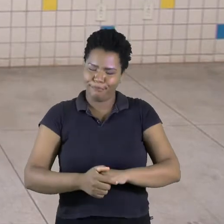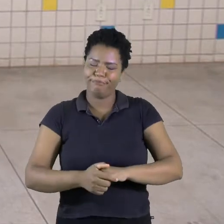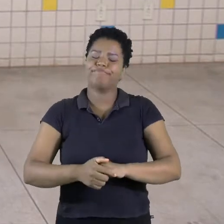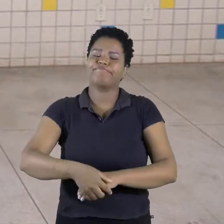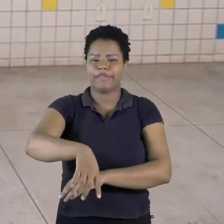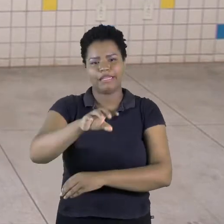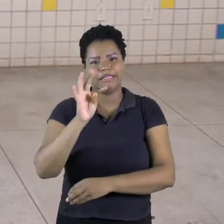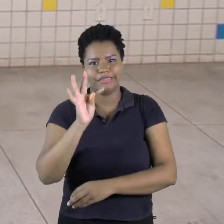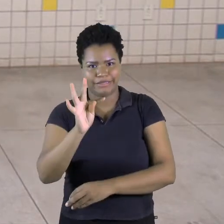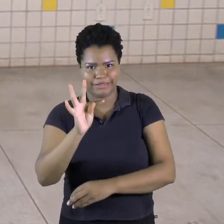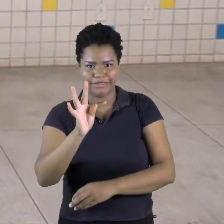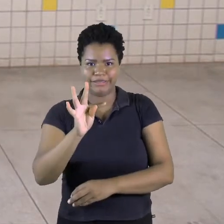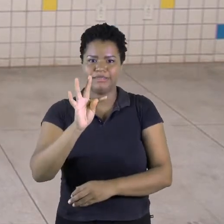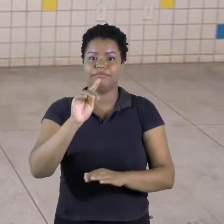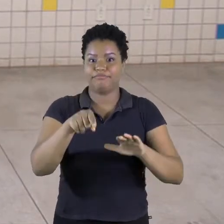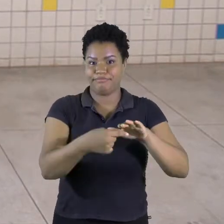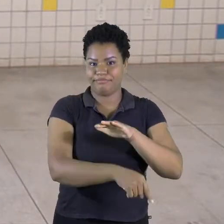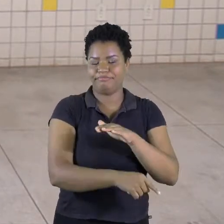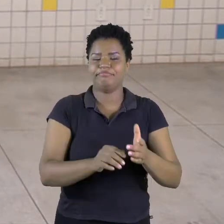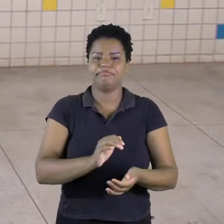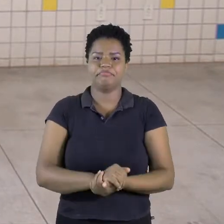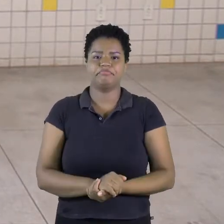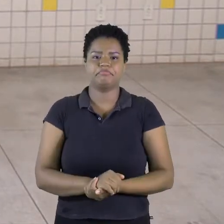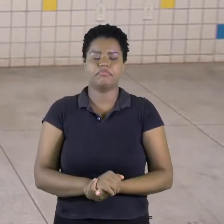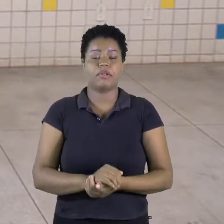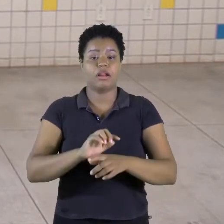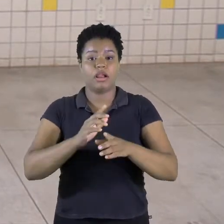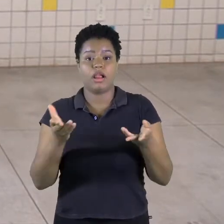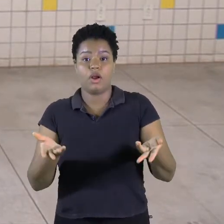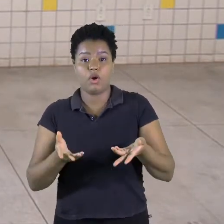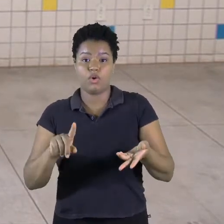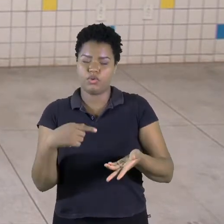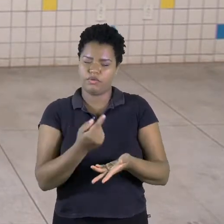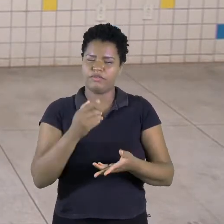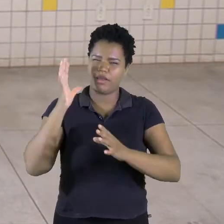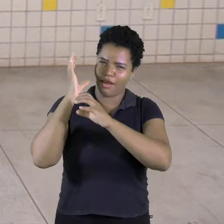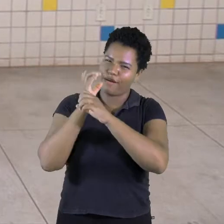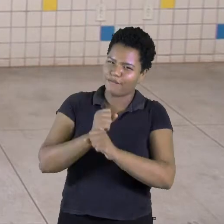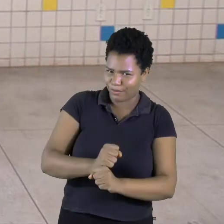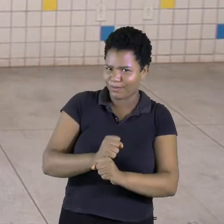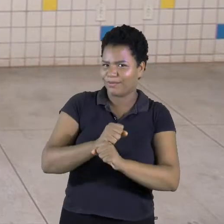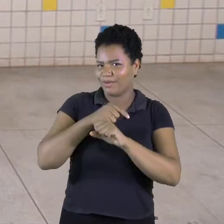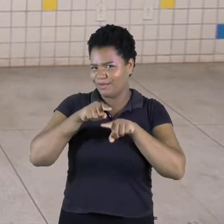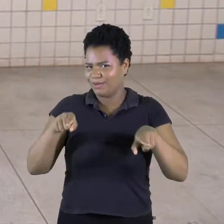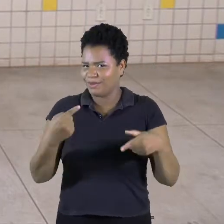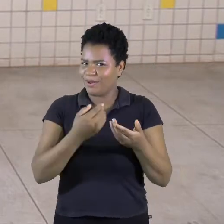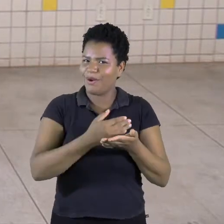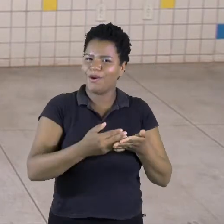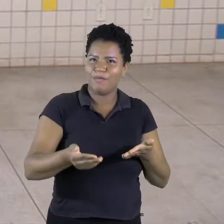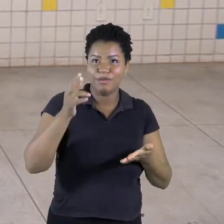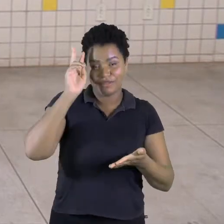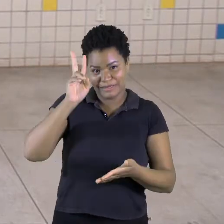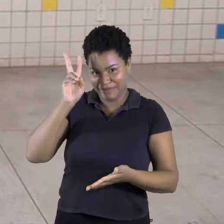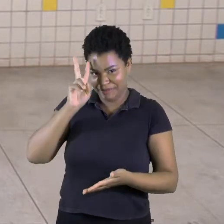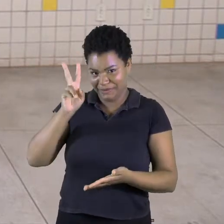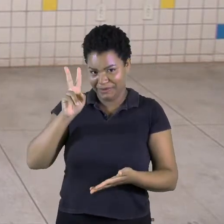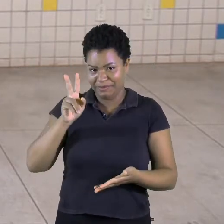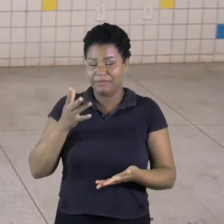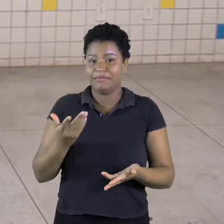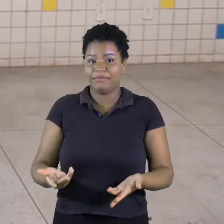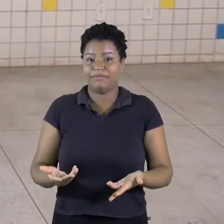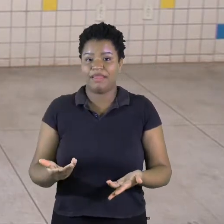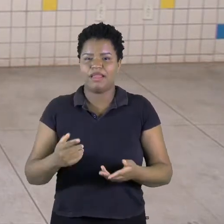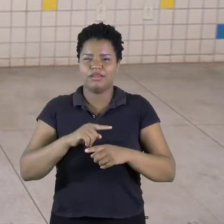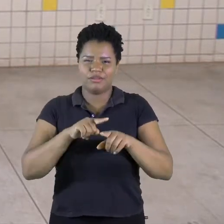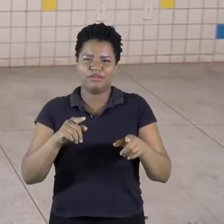tatu. Agora que nós já fizemos a nossa revisãozinha para que vocês comecem recordando, e eu sei que vocês estão